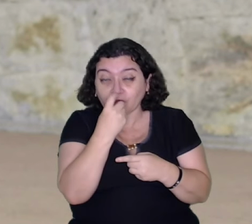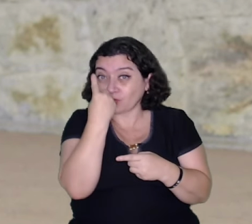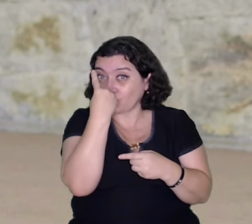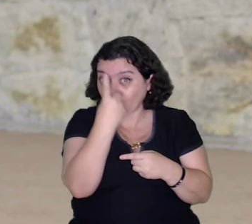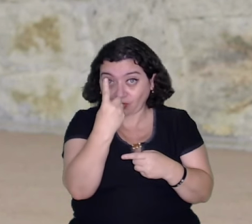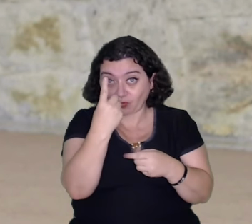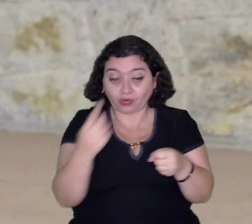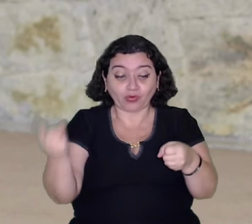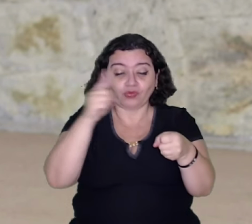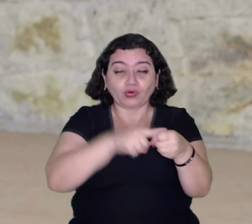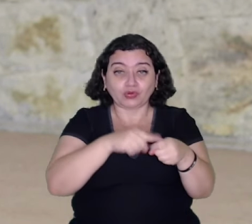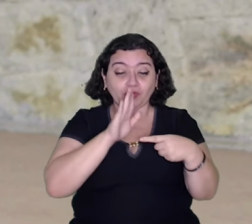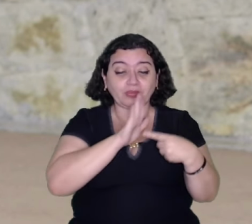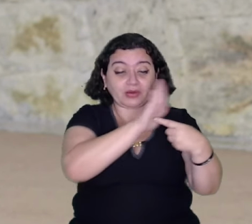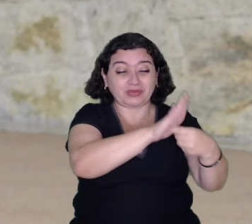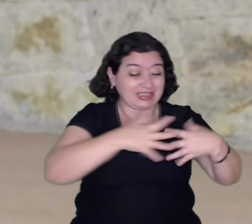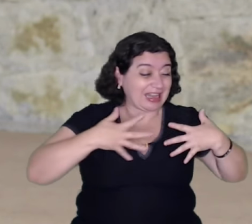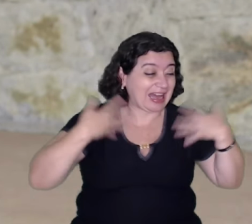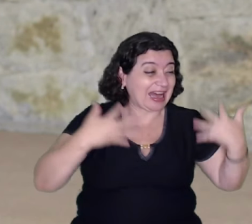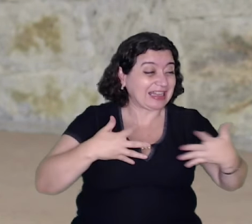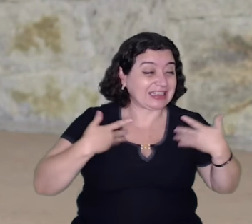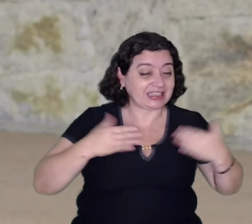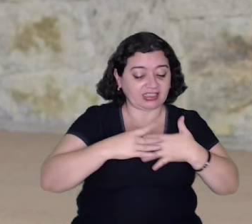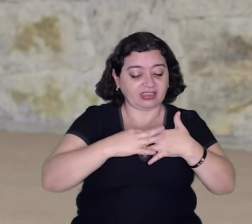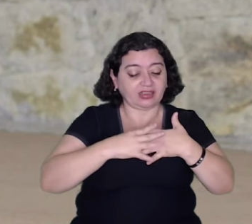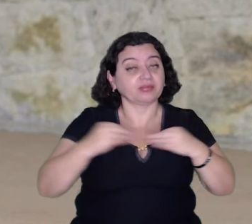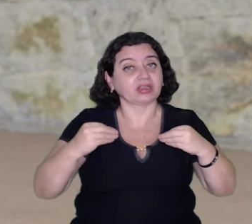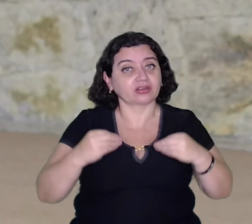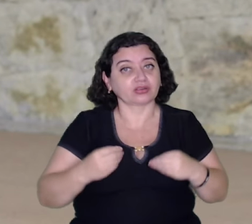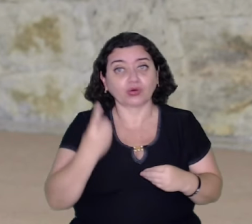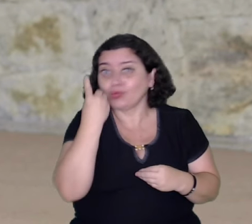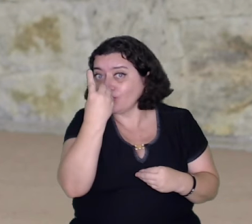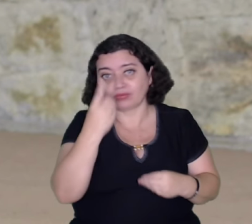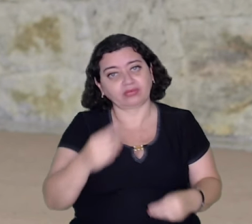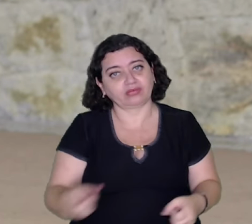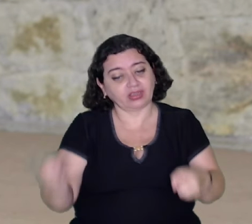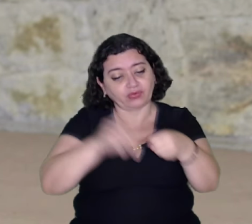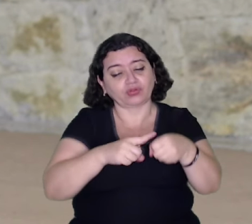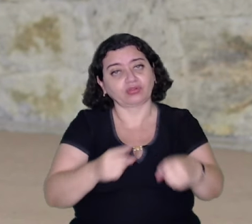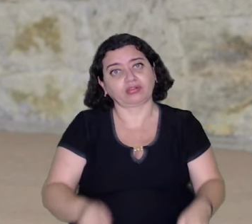para demonstrar a sua alegria pela cura. Só um.